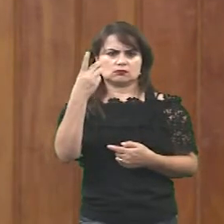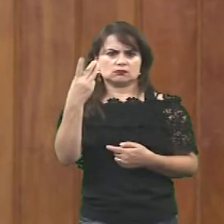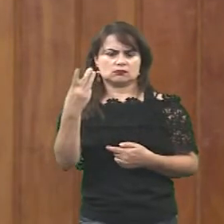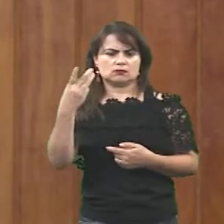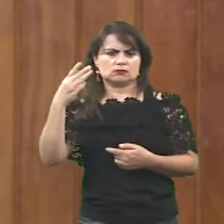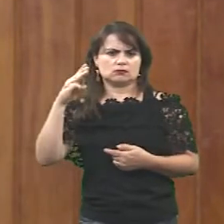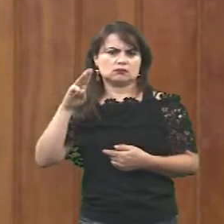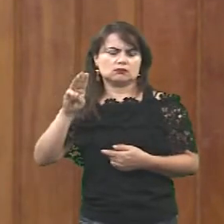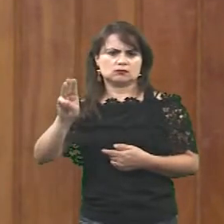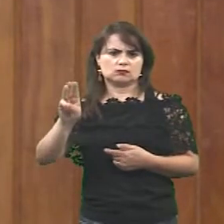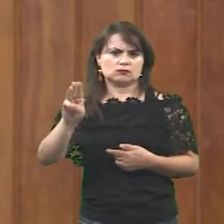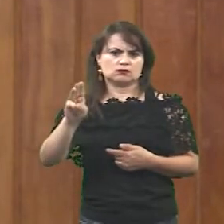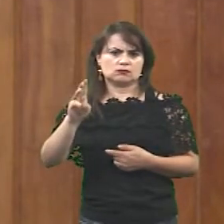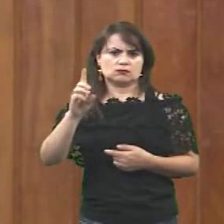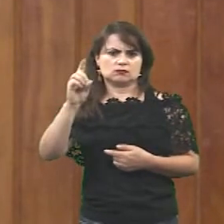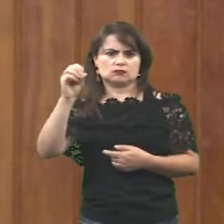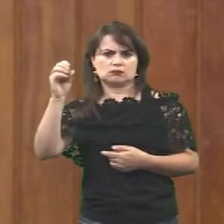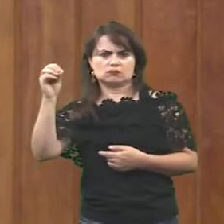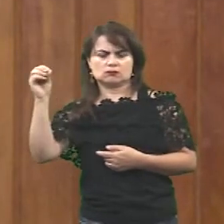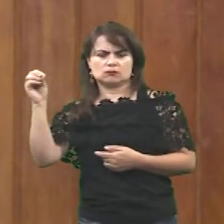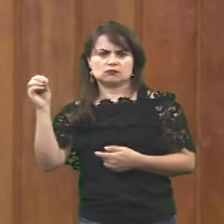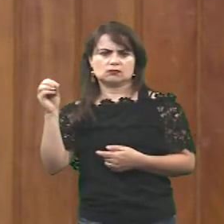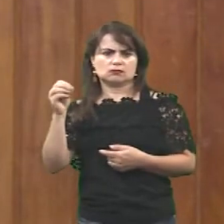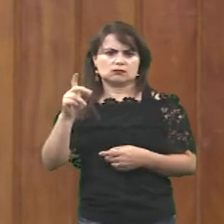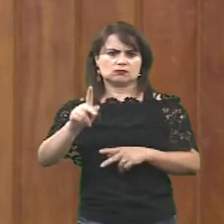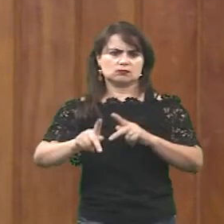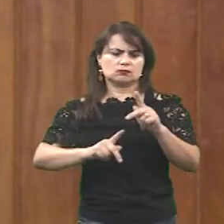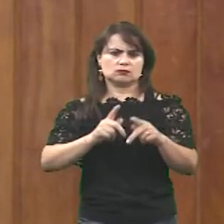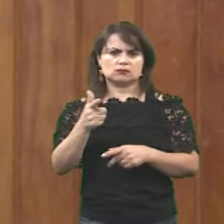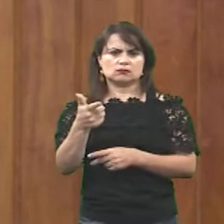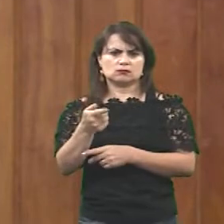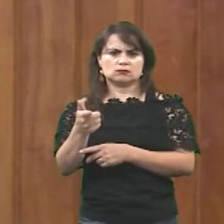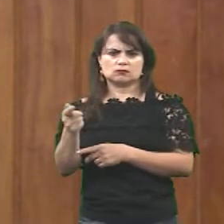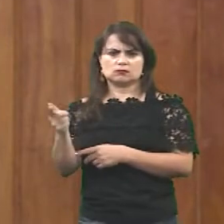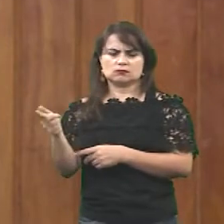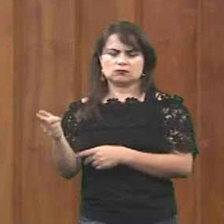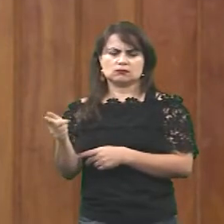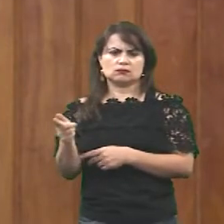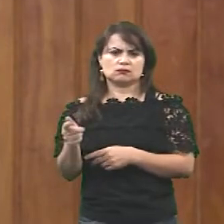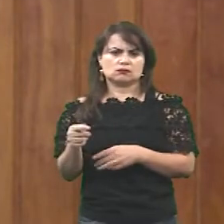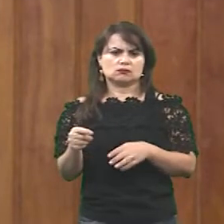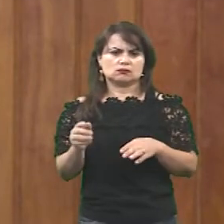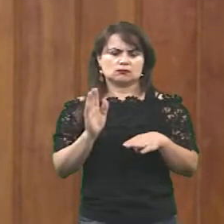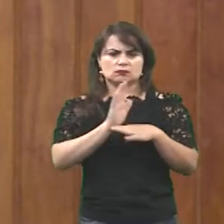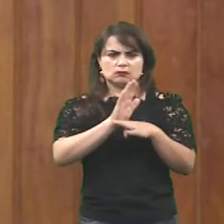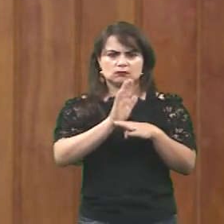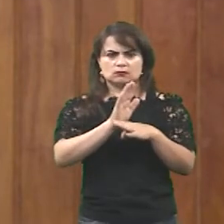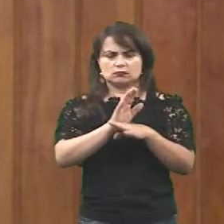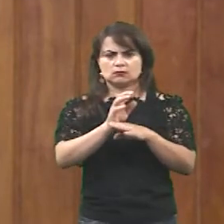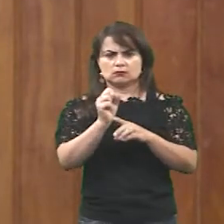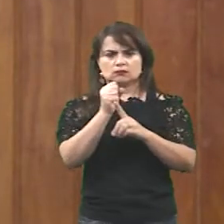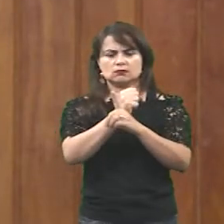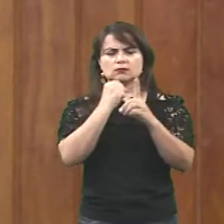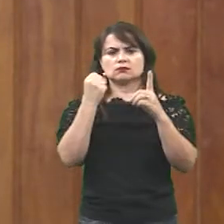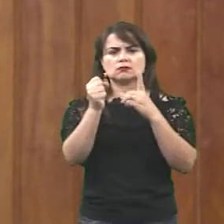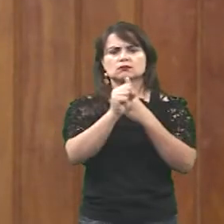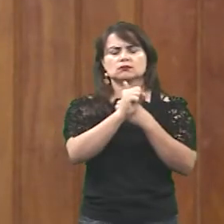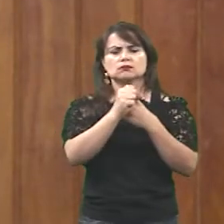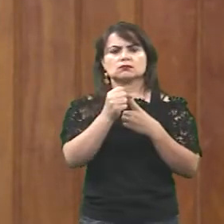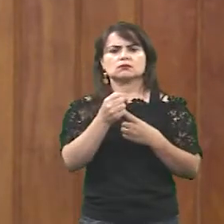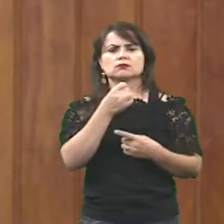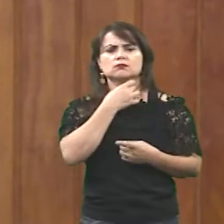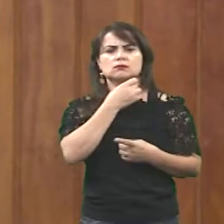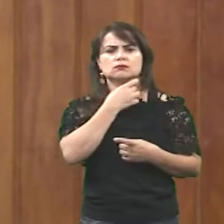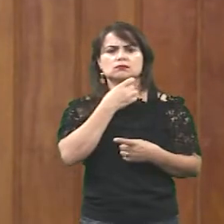anteriormente. Atiradores estes formados para contribuir com a sociedade de Marília no seu desenvolvimento humano, cultural